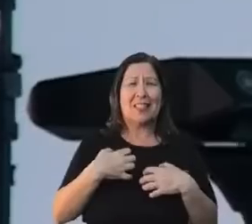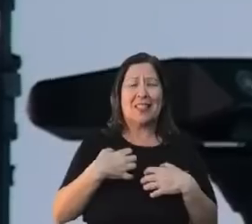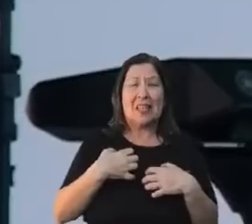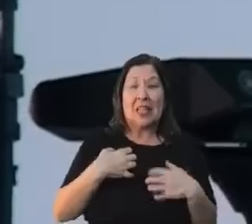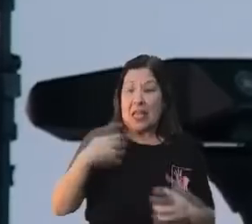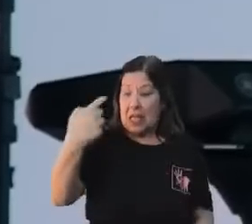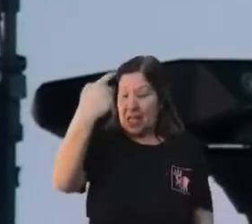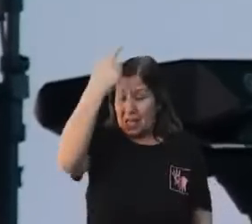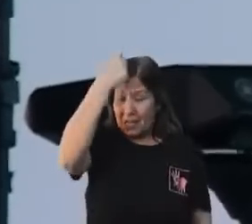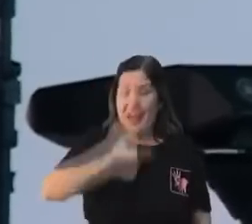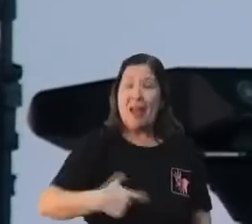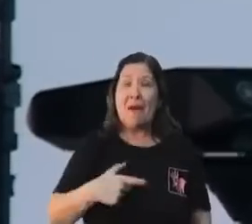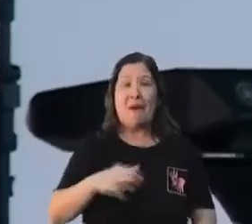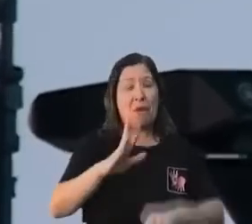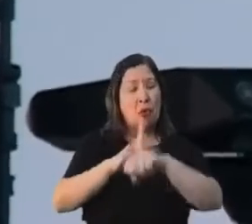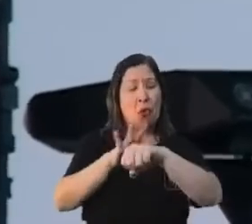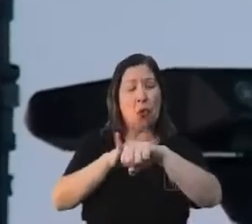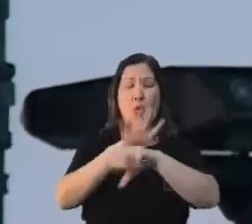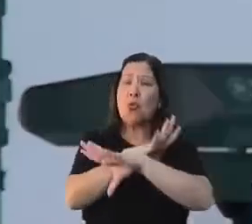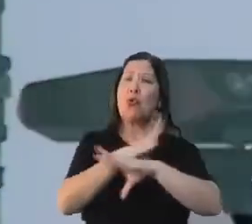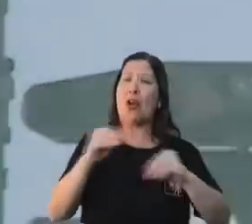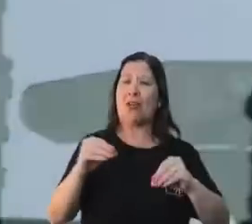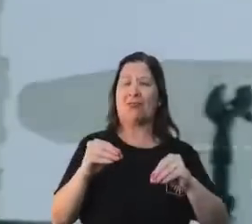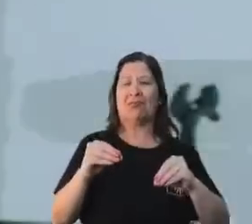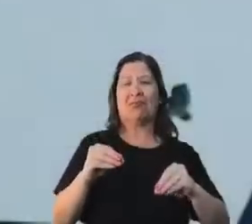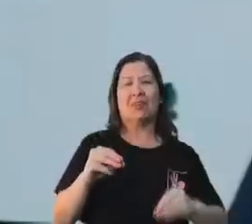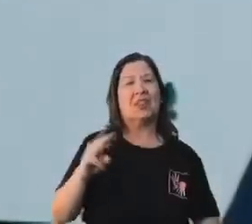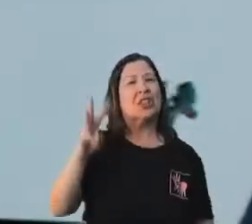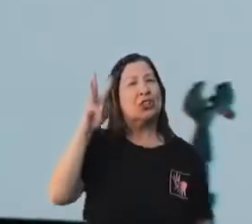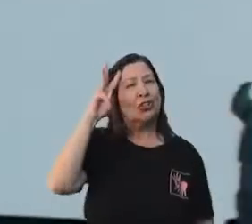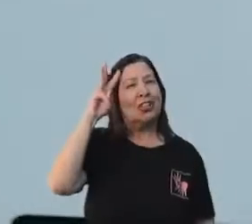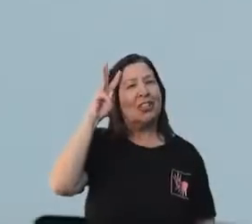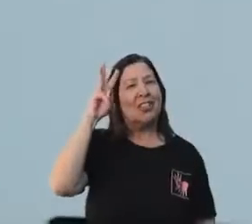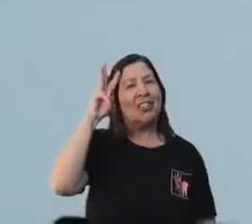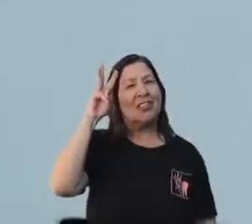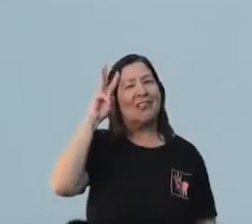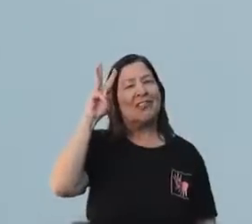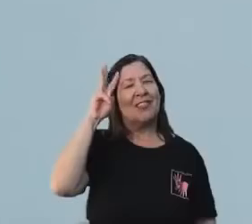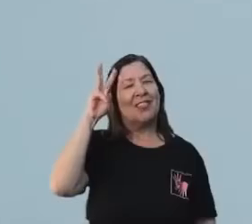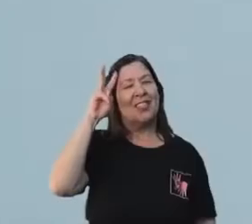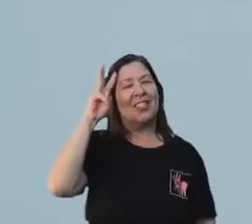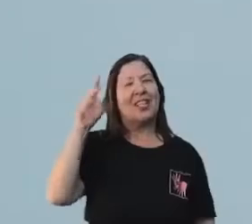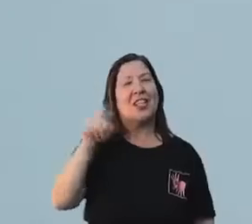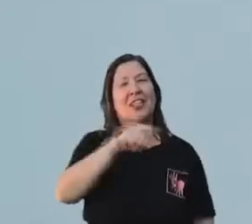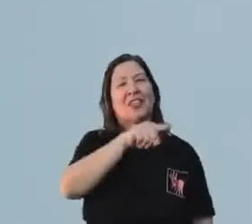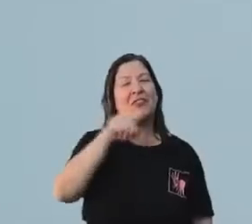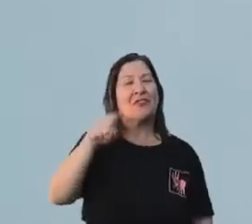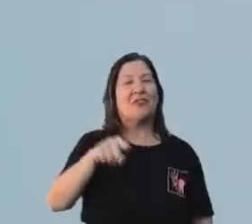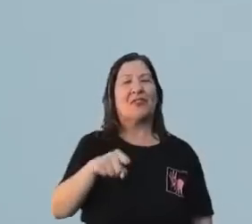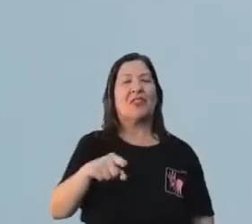do ataque estrangeiro, e no terceiro dia, ele subirá à casa de Deus.